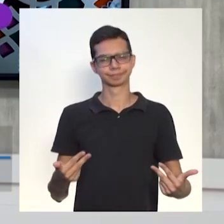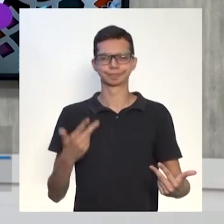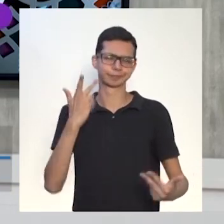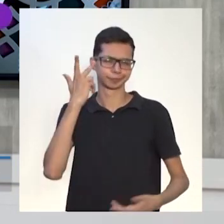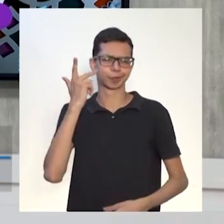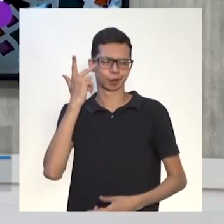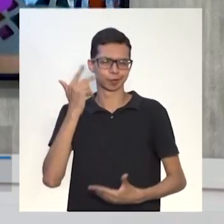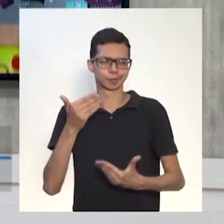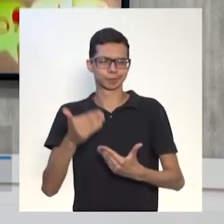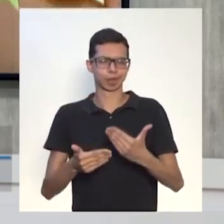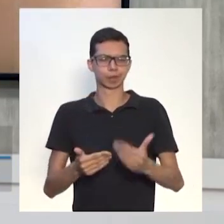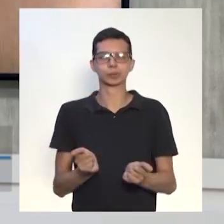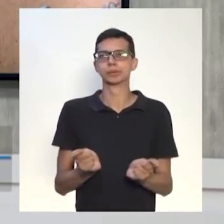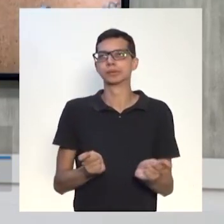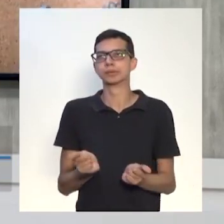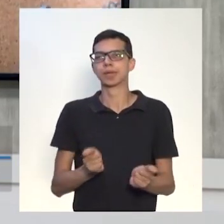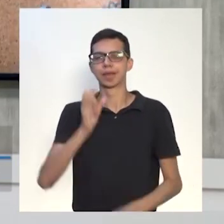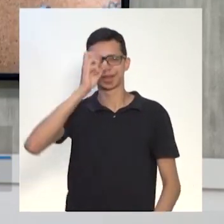gente vai aprendendo. Me